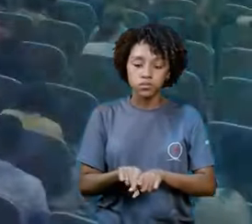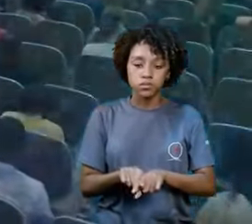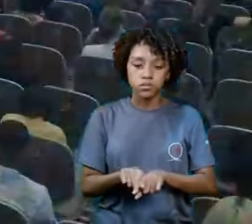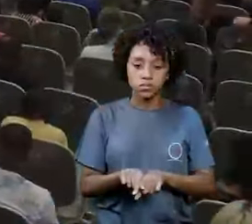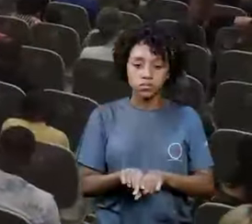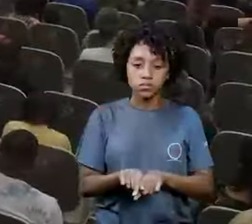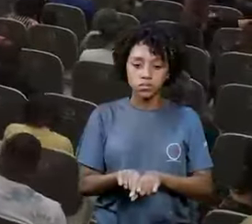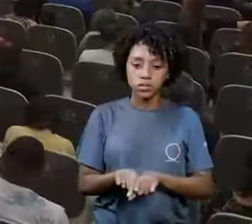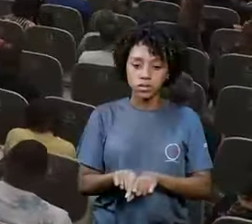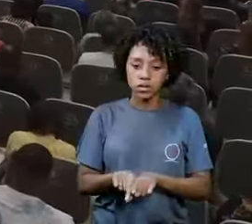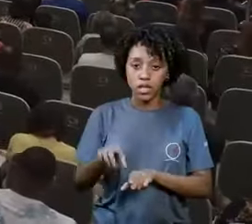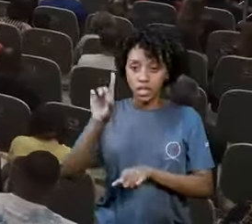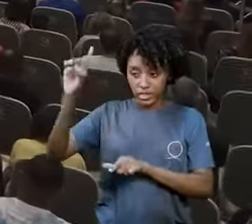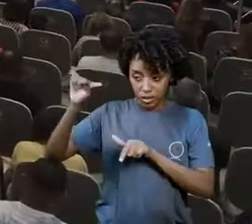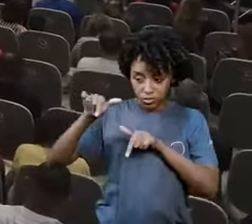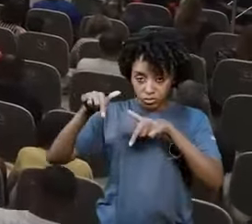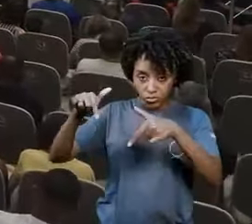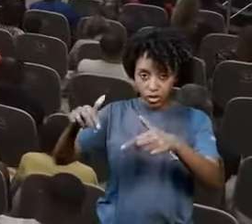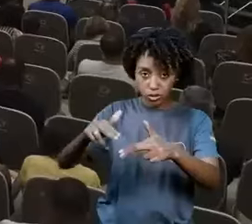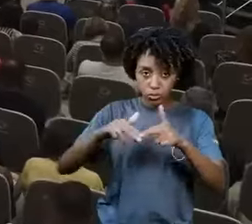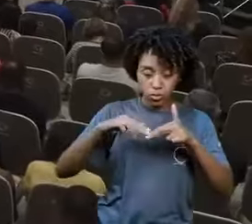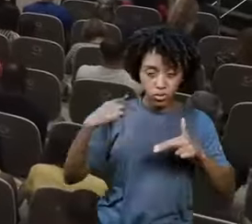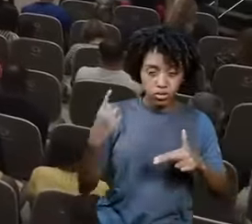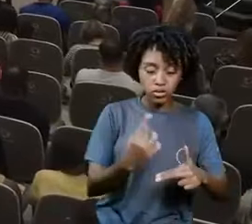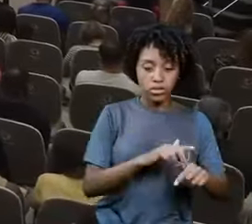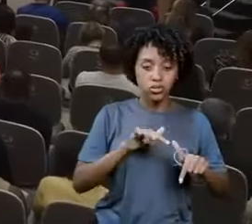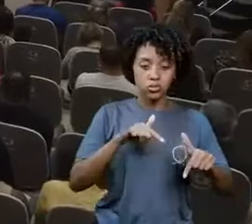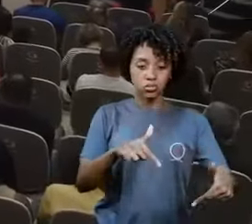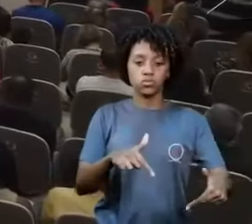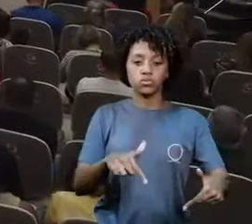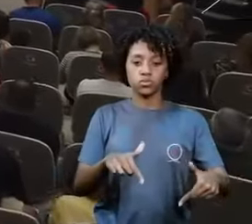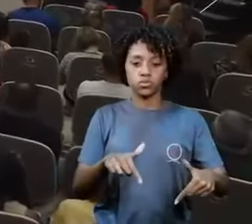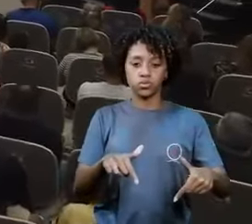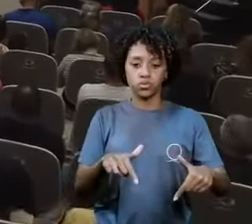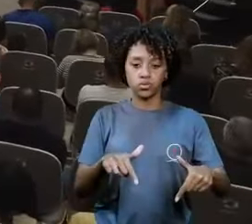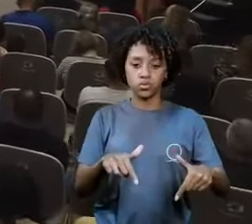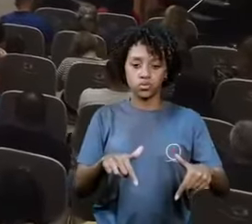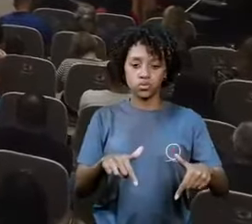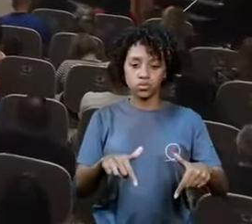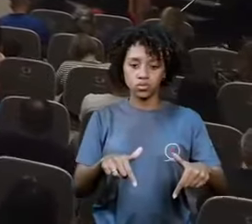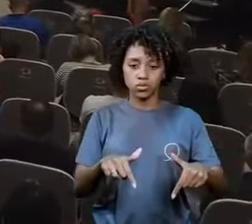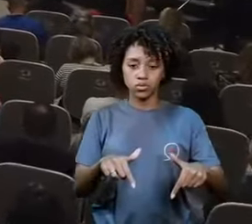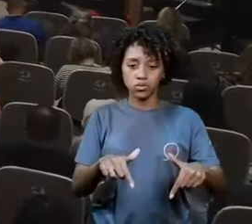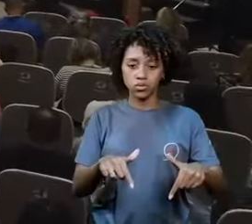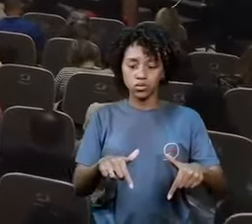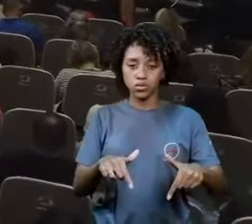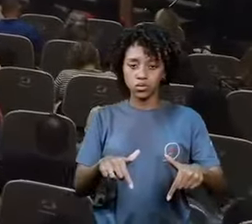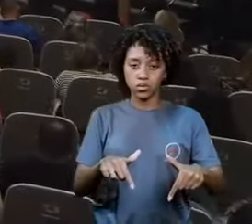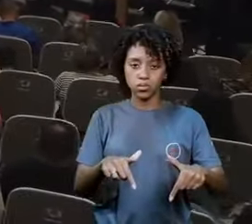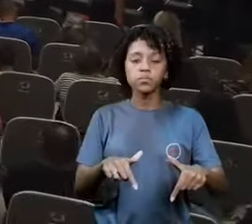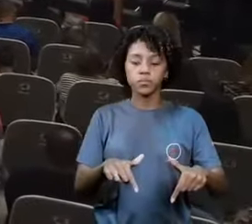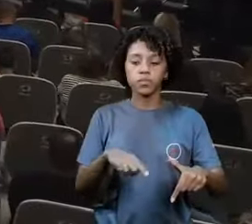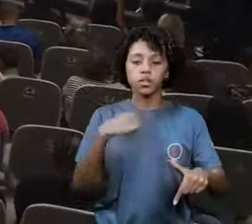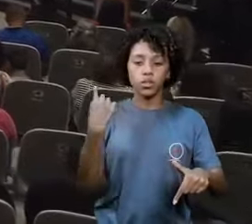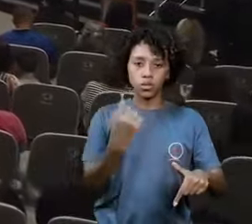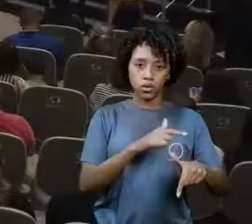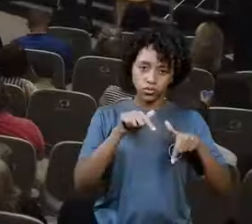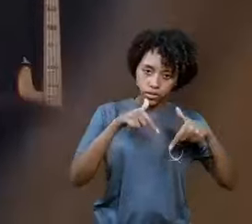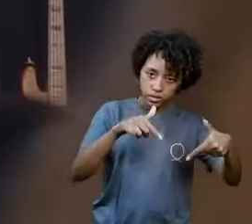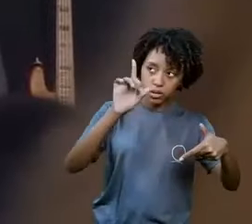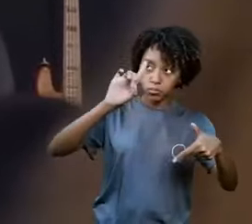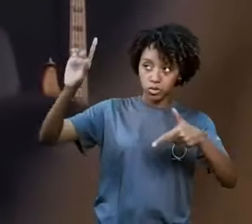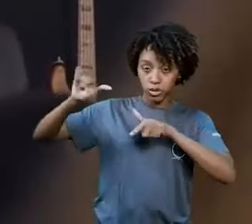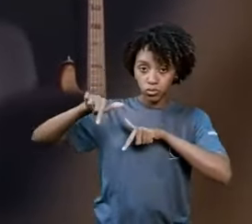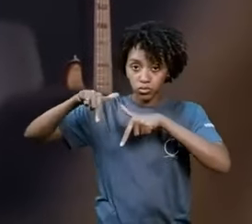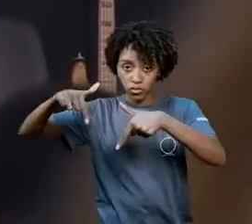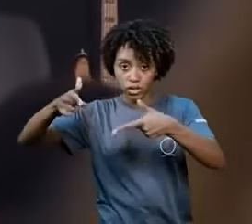reage muito mais às nossas atitudes do que propriamente a da soberania do seu poder como é que é